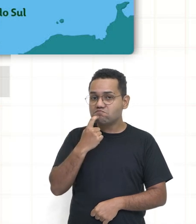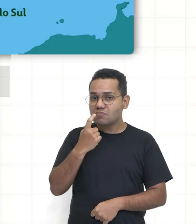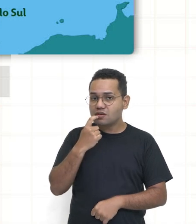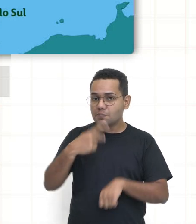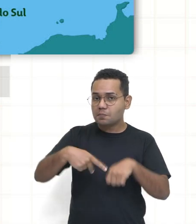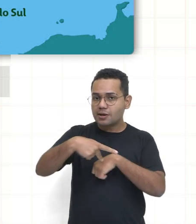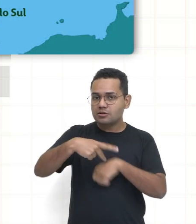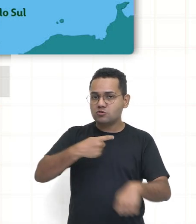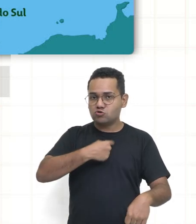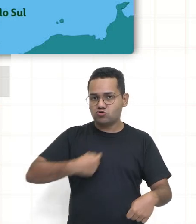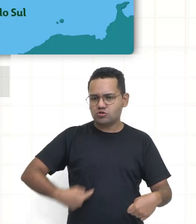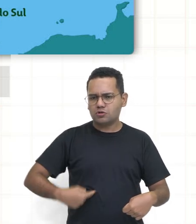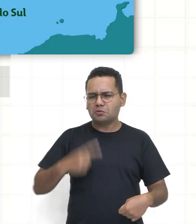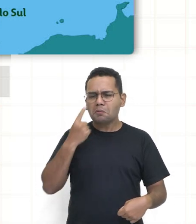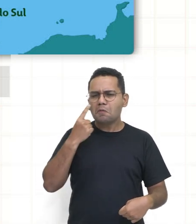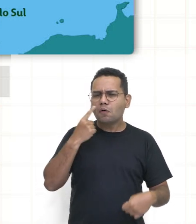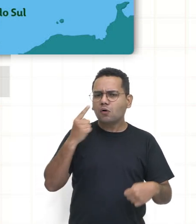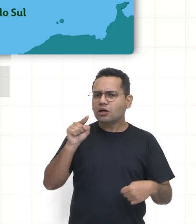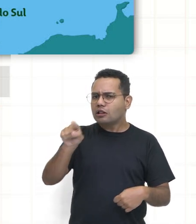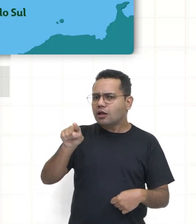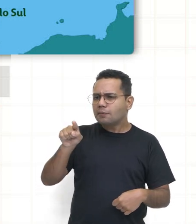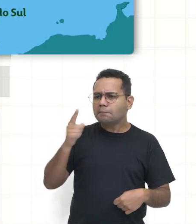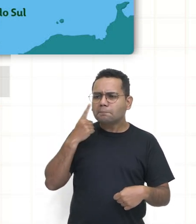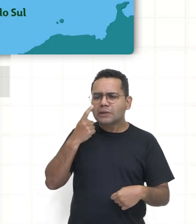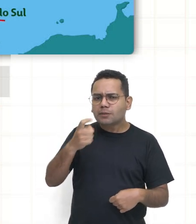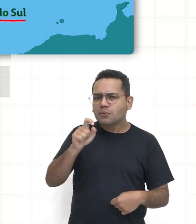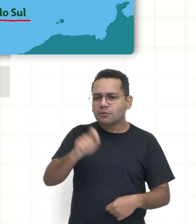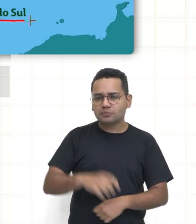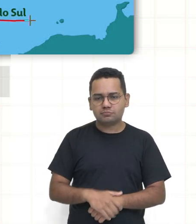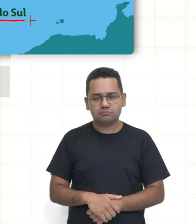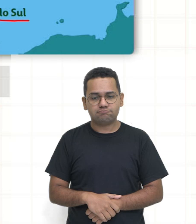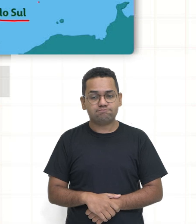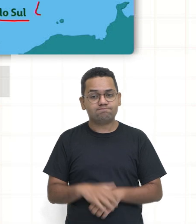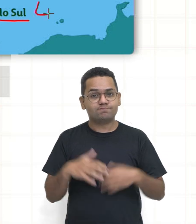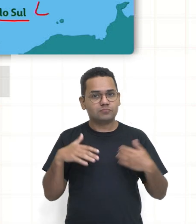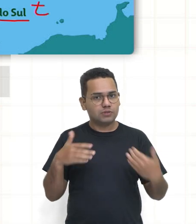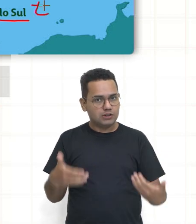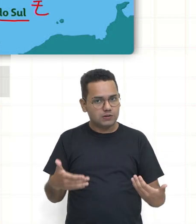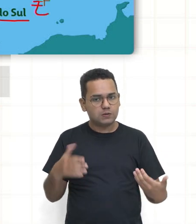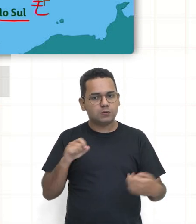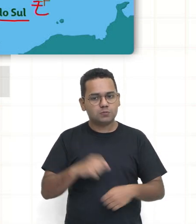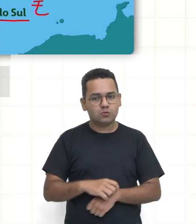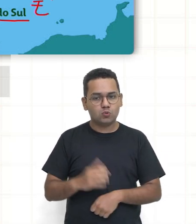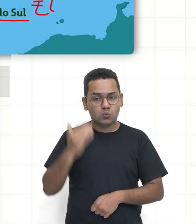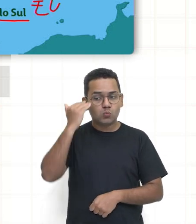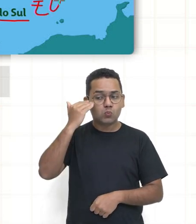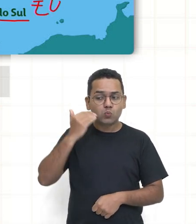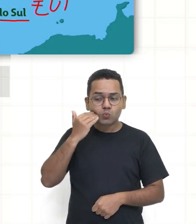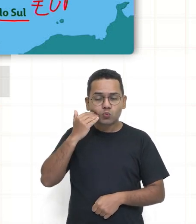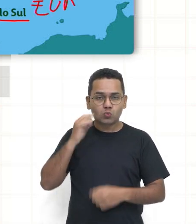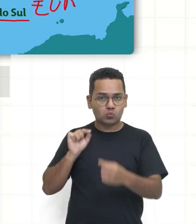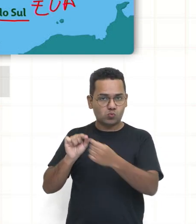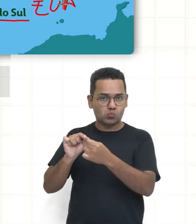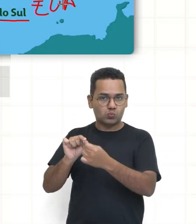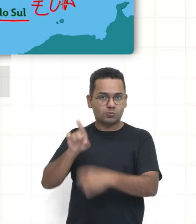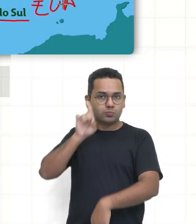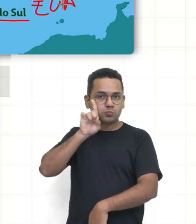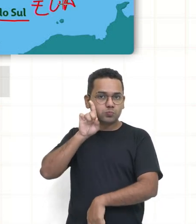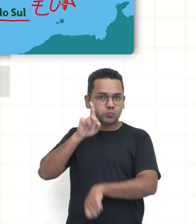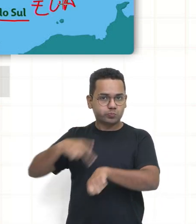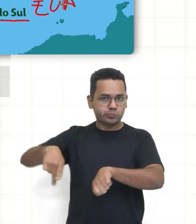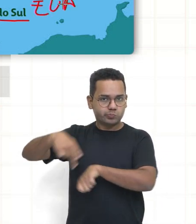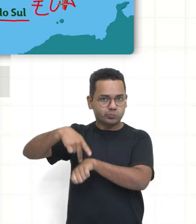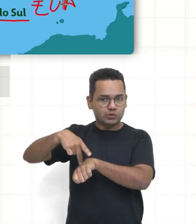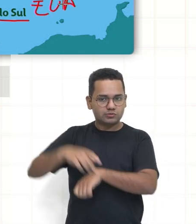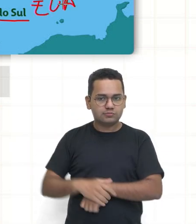chineses observaram? Bem, se a Coreia do Sul está com o apoio dos Estados Unidos, se